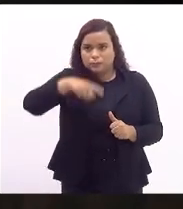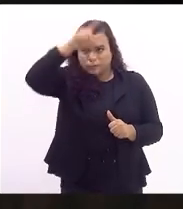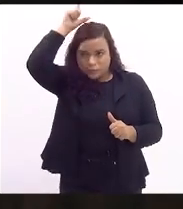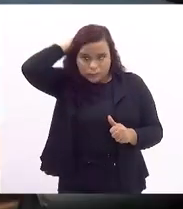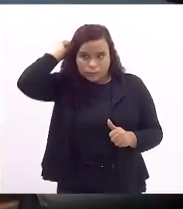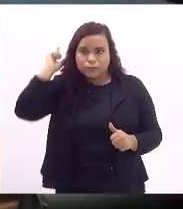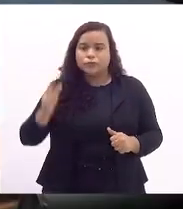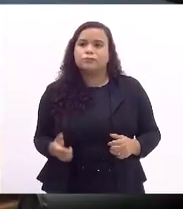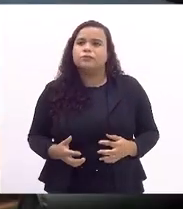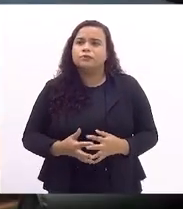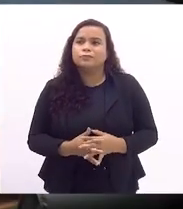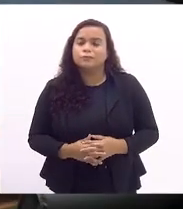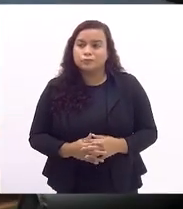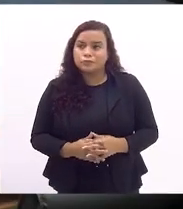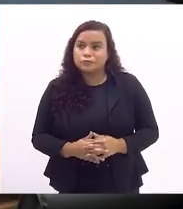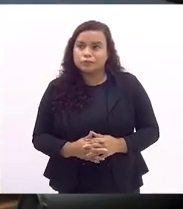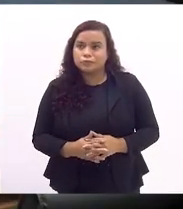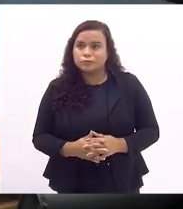Paulo